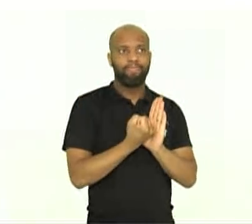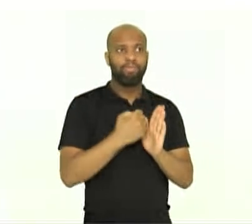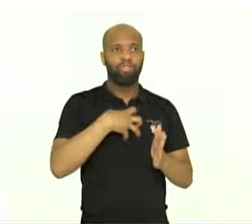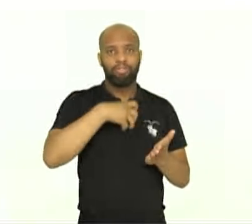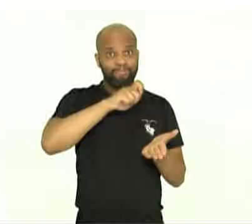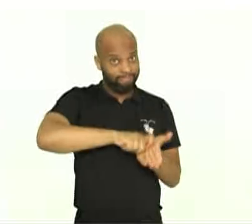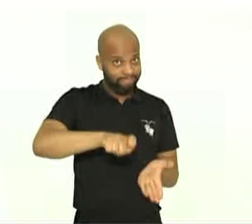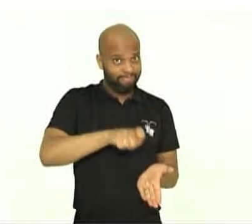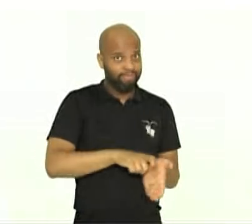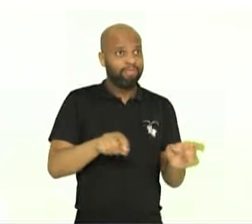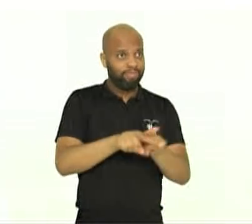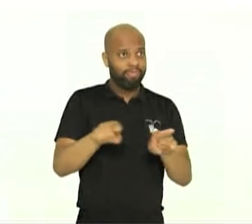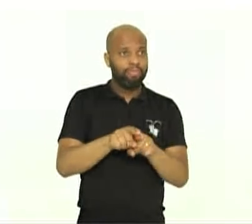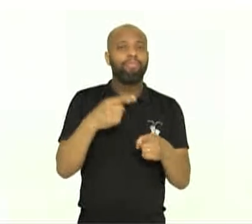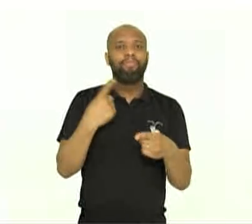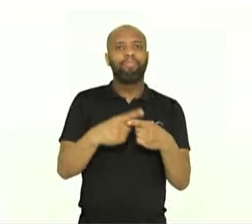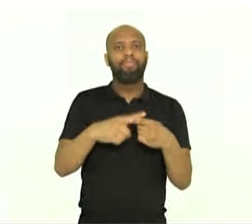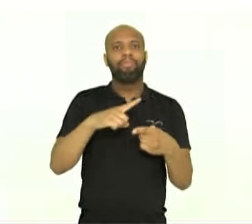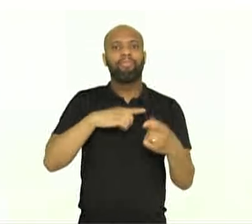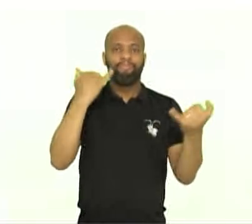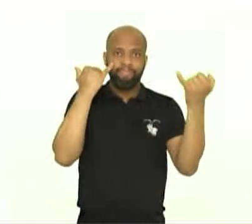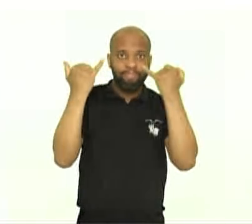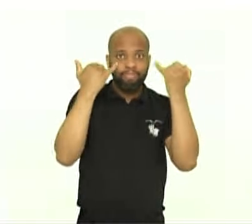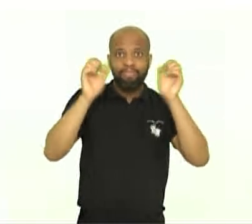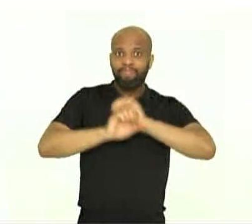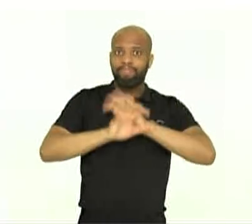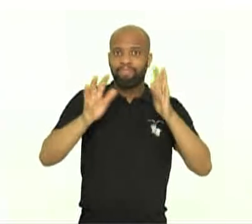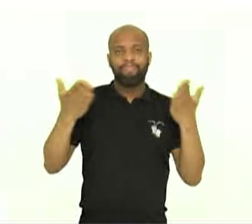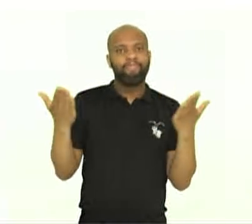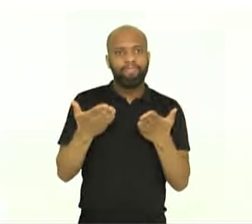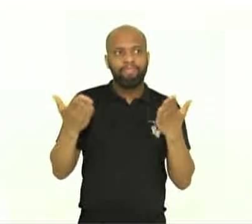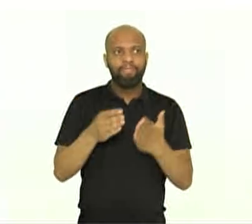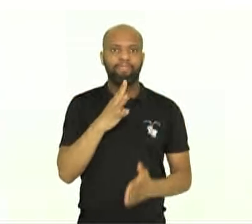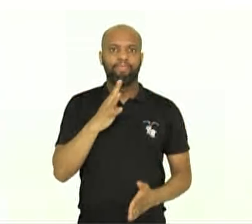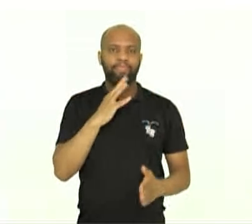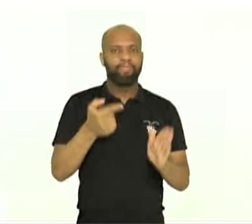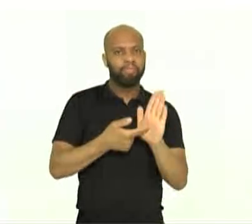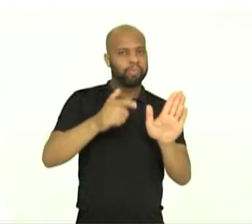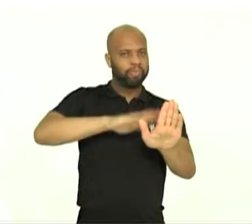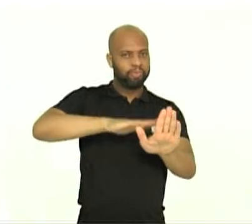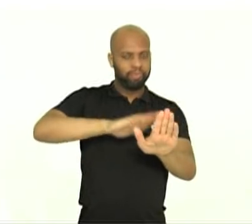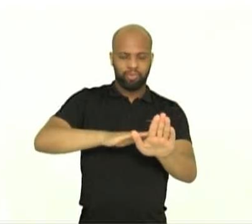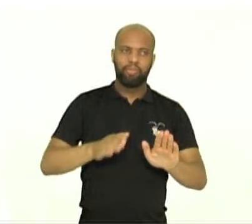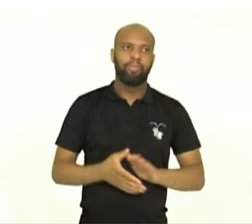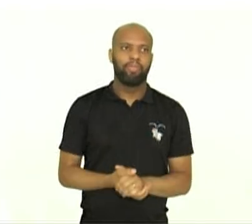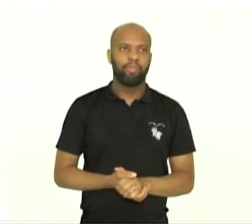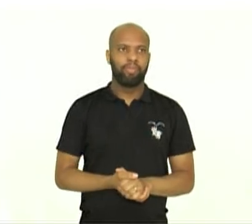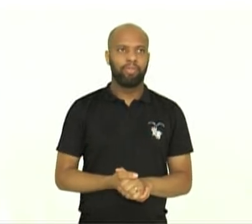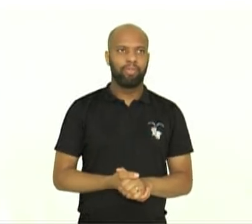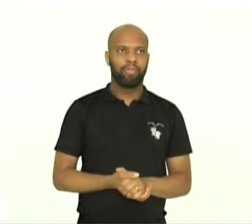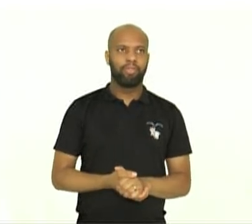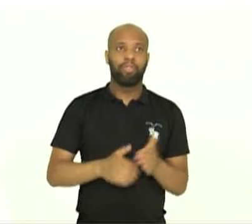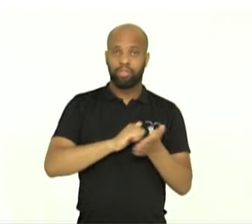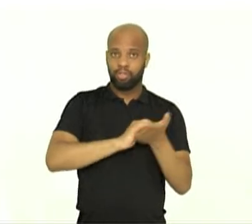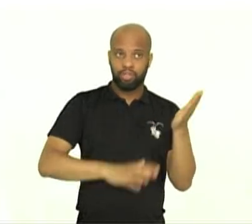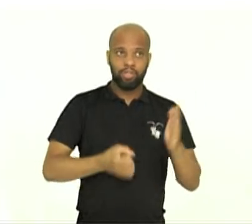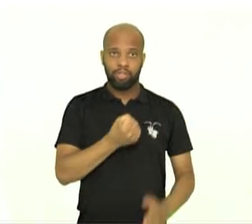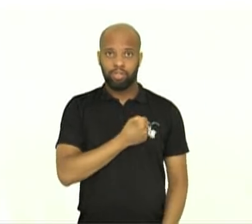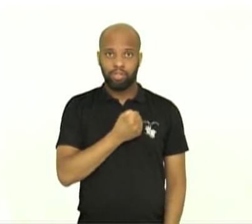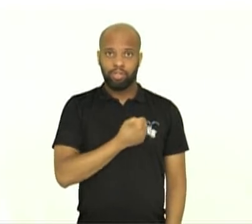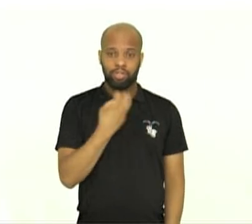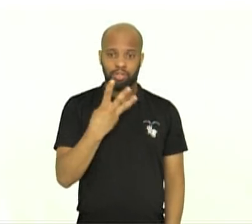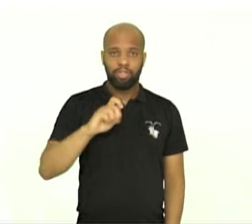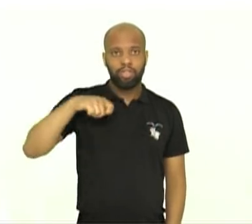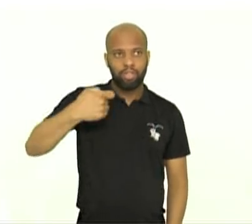sua escrita, porque nós tínhamos uma informação explícita e agora conhecemos a implícita. Atividade 3, sobre